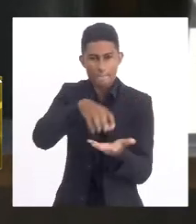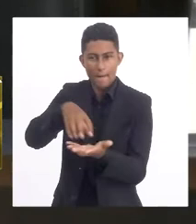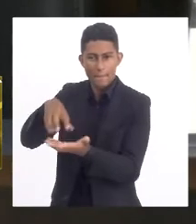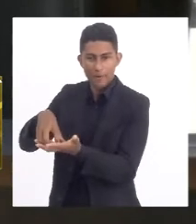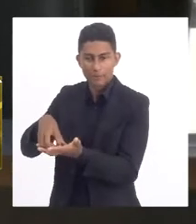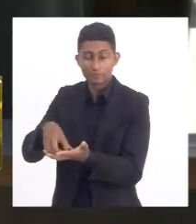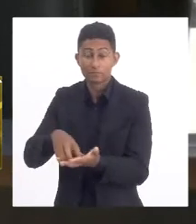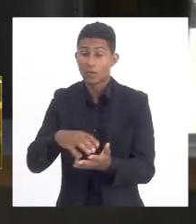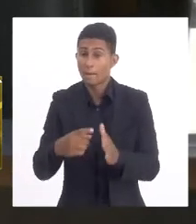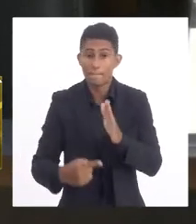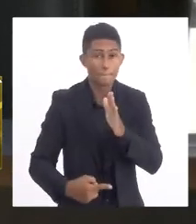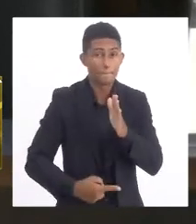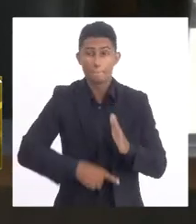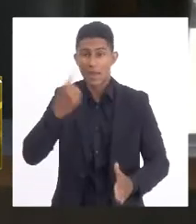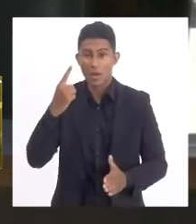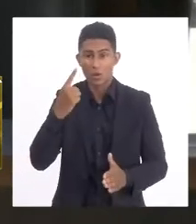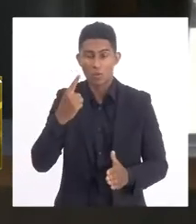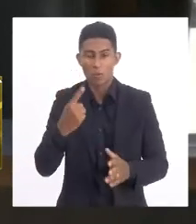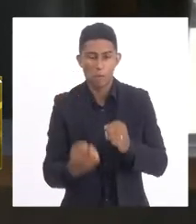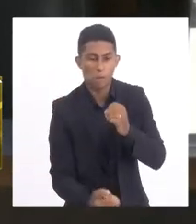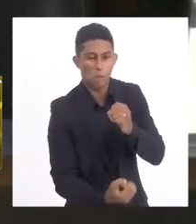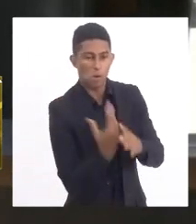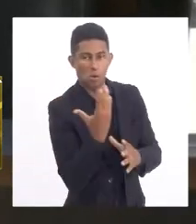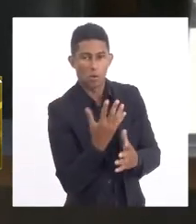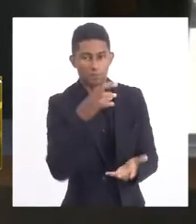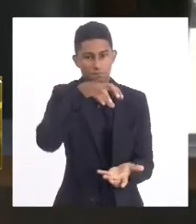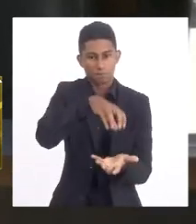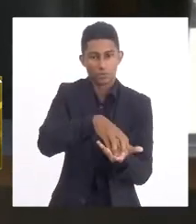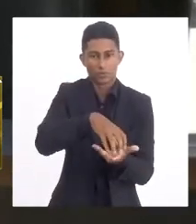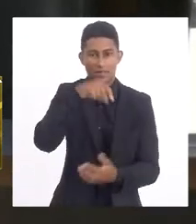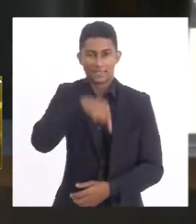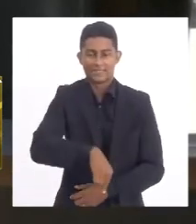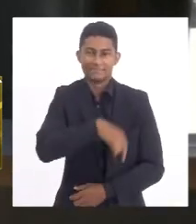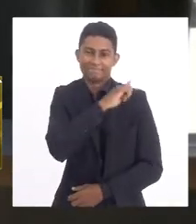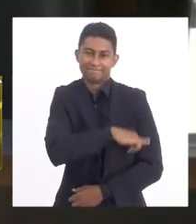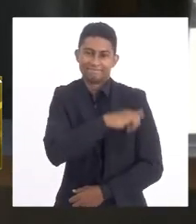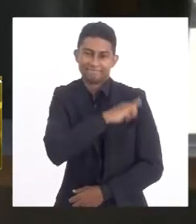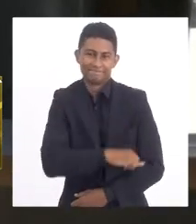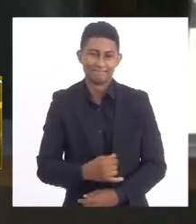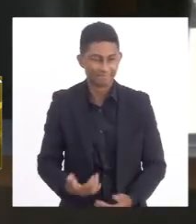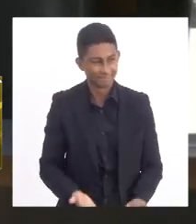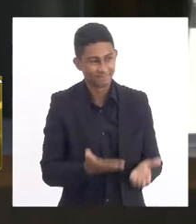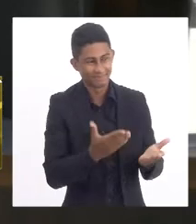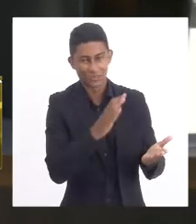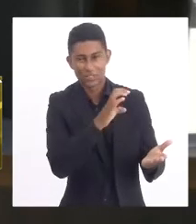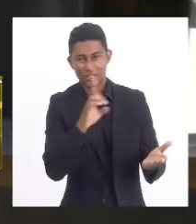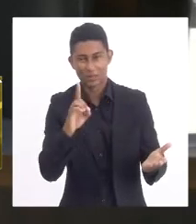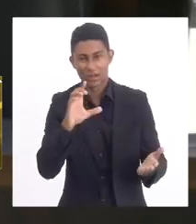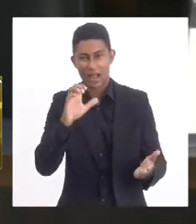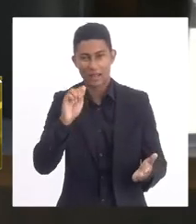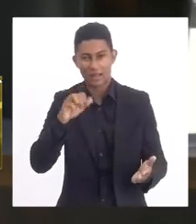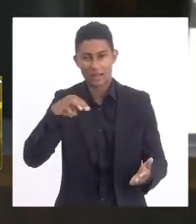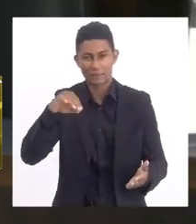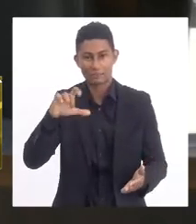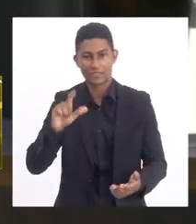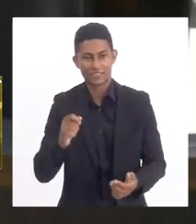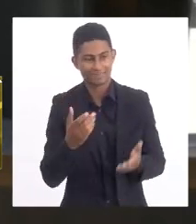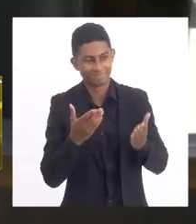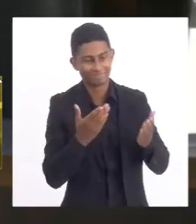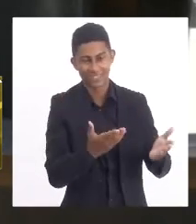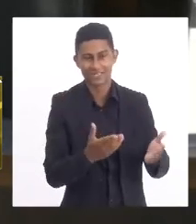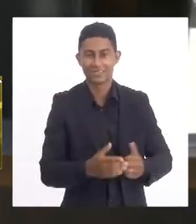o primeiro a ser criado foi exatamente aqui no Rio de Janeiro e está com a nossa coordenadora Camila Souza